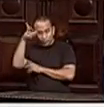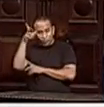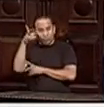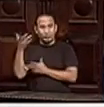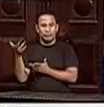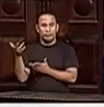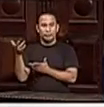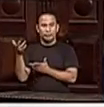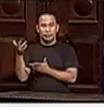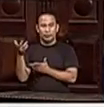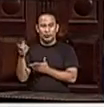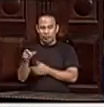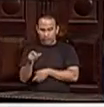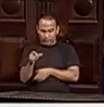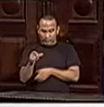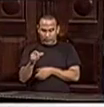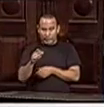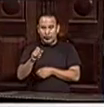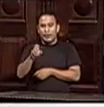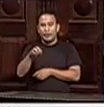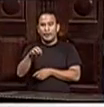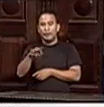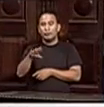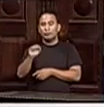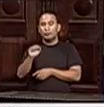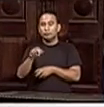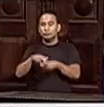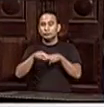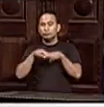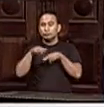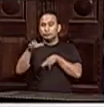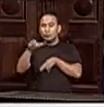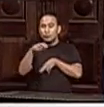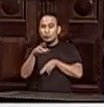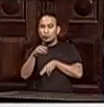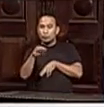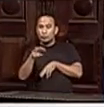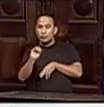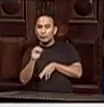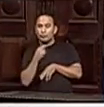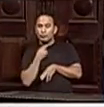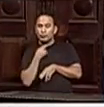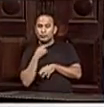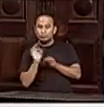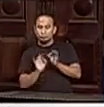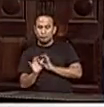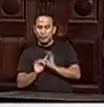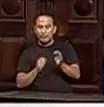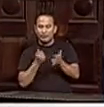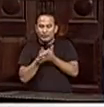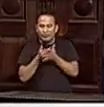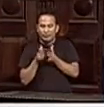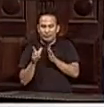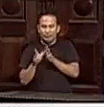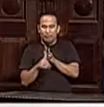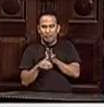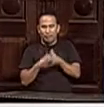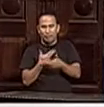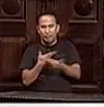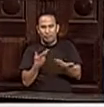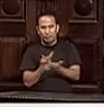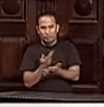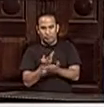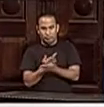bilhetagem eletrônica, para que o bilhete único não possa mais ser manipulado e permitir o pagamento de propina.